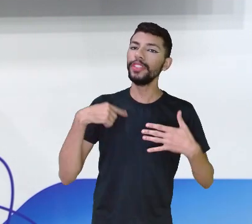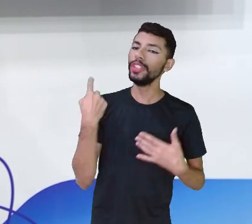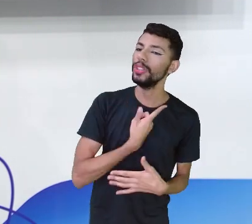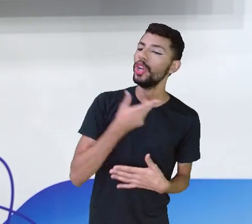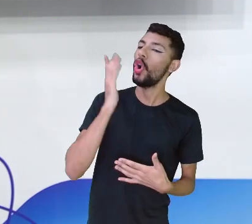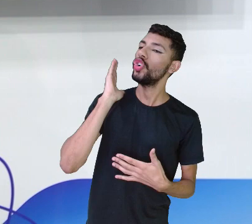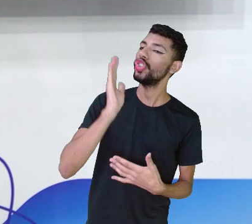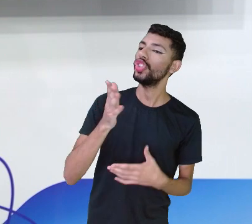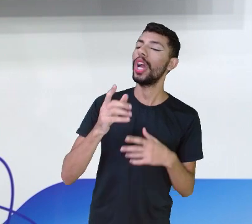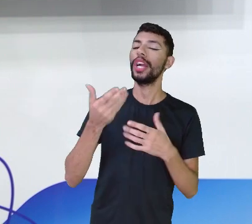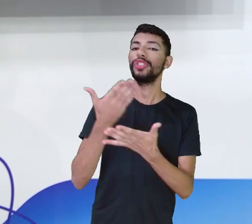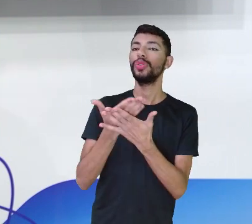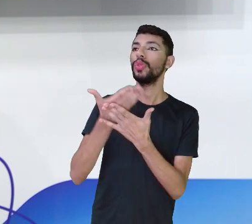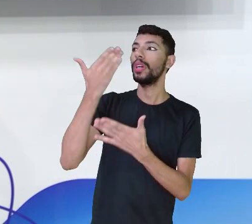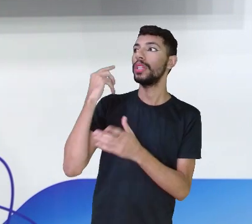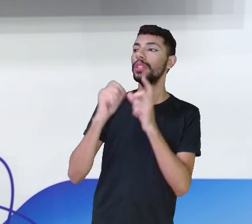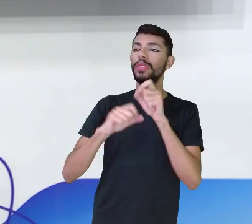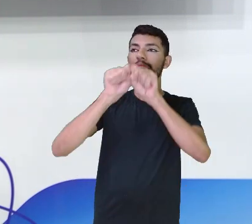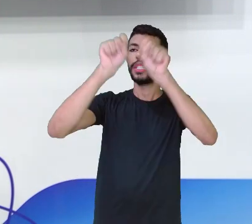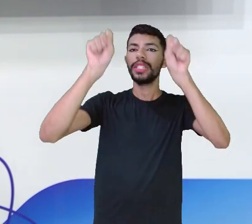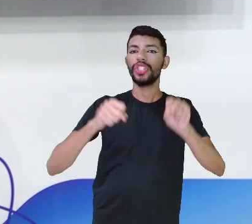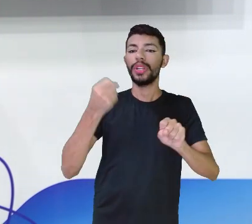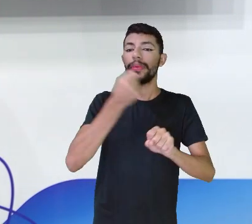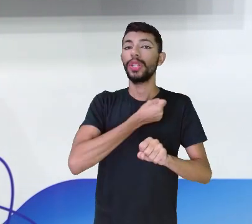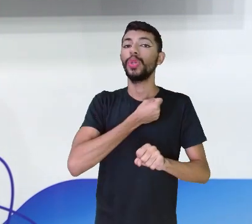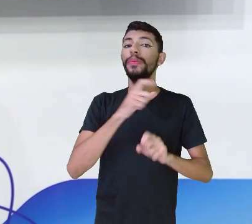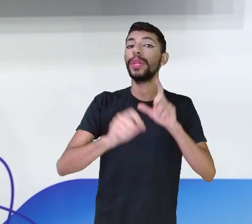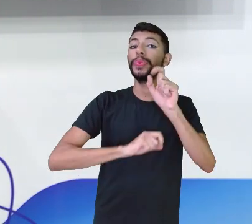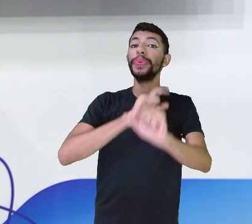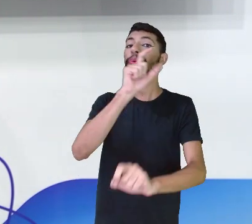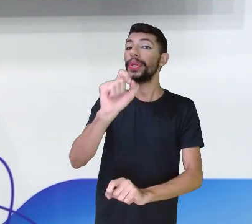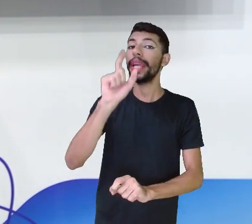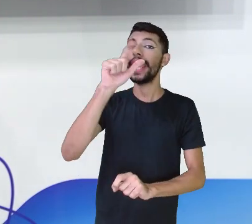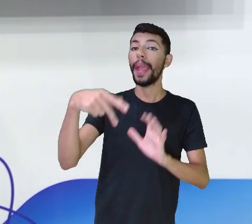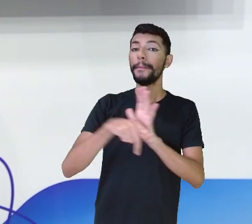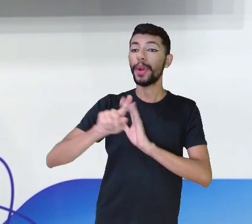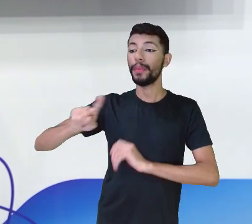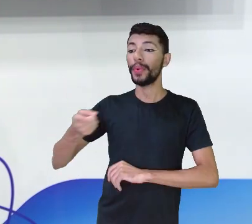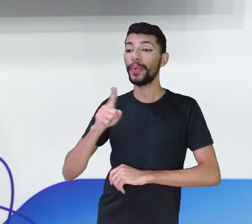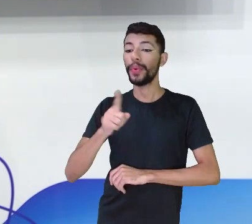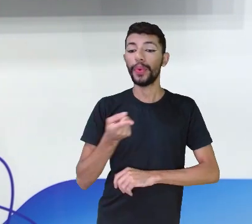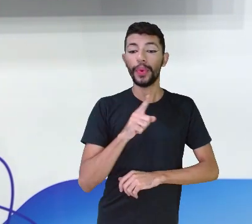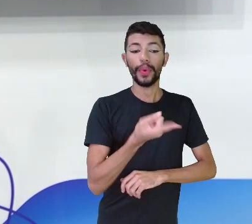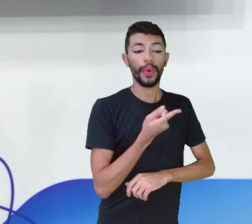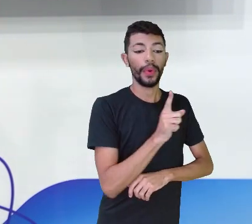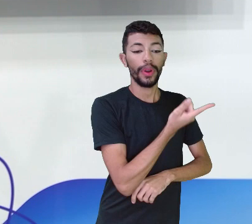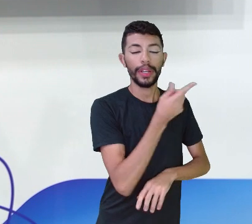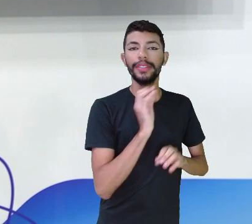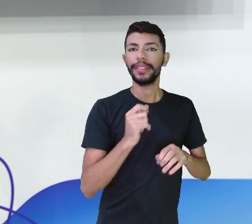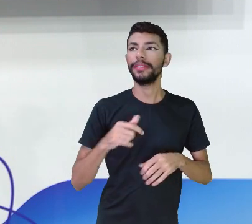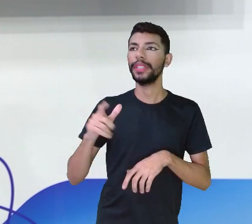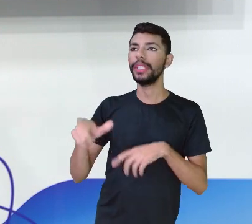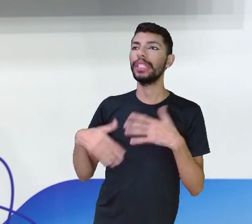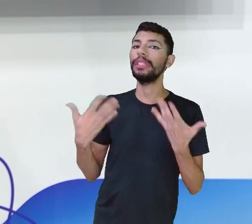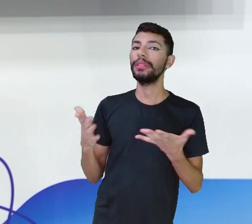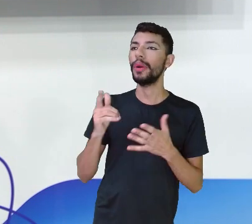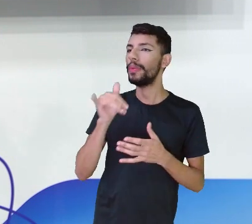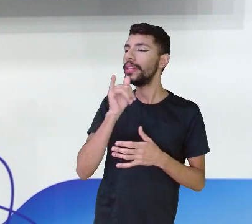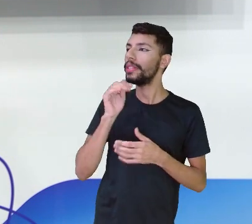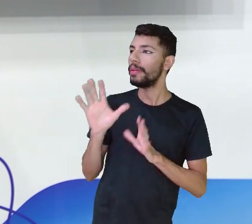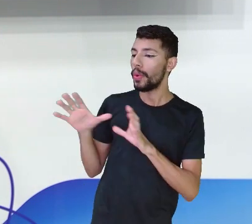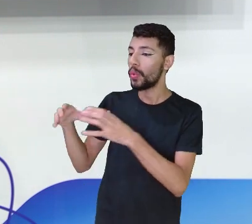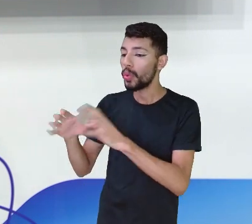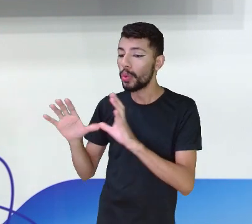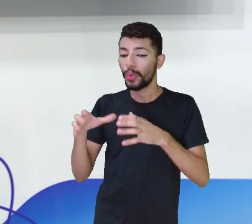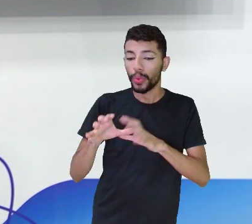já falou que os sistemas de numeração, ele é decimal, ou seja, a cada agrupamento de